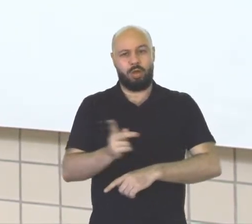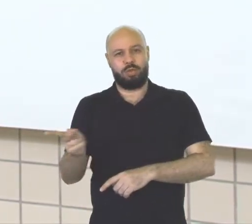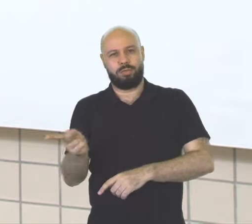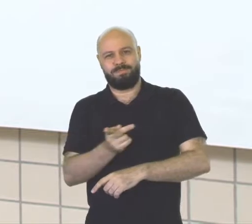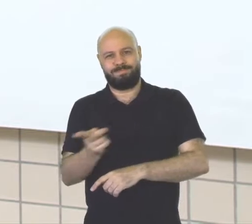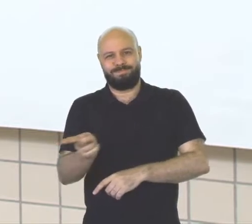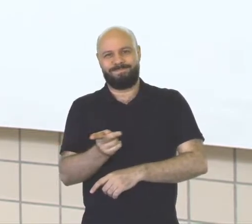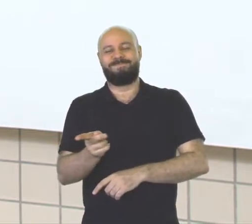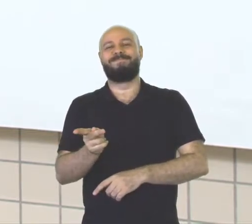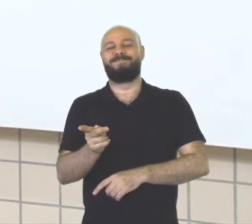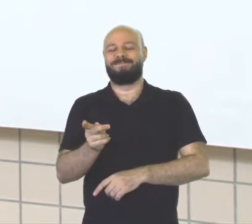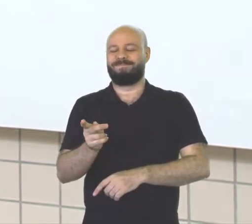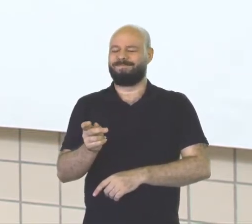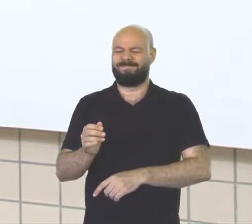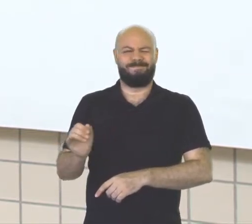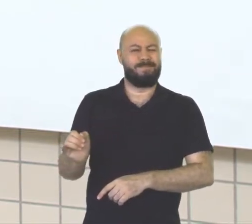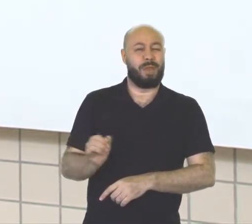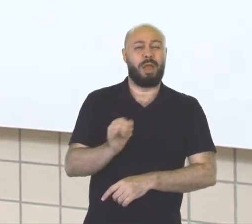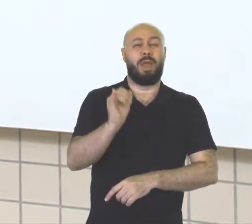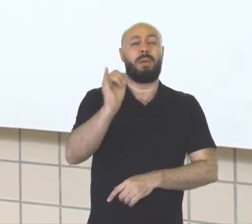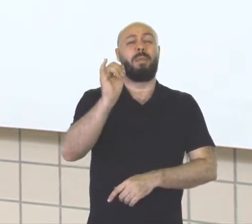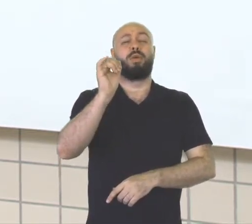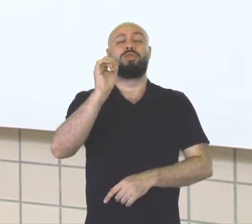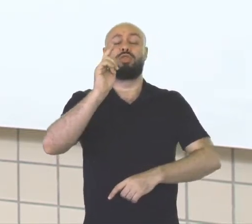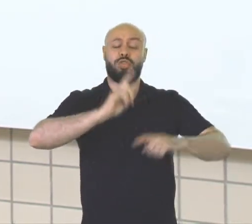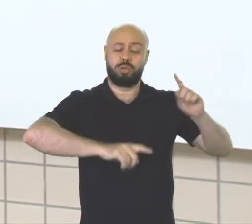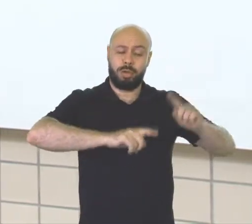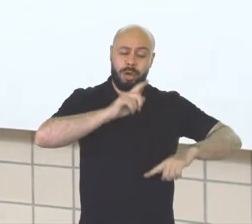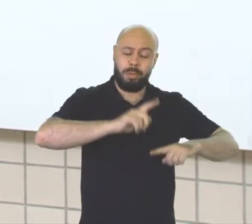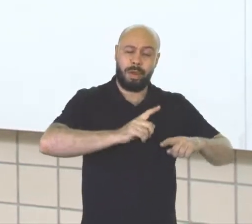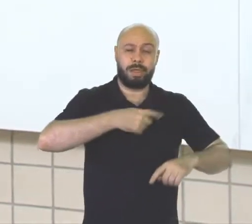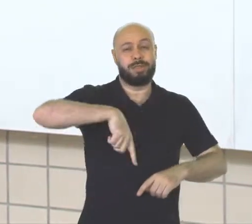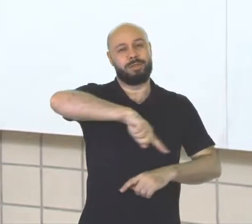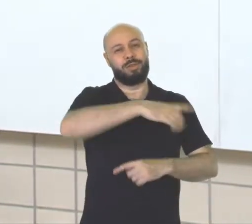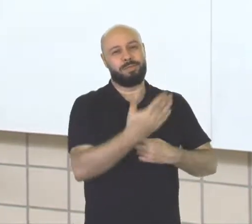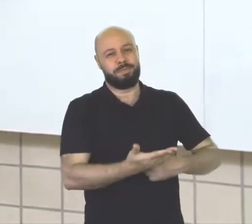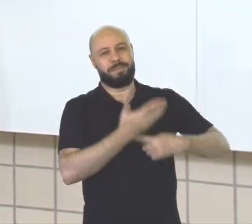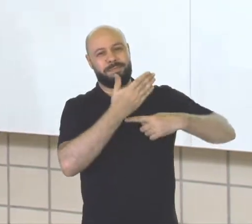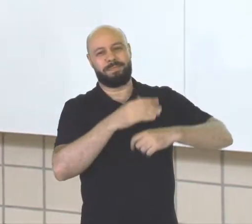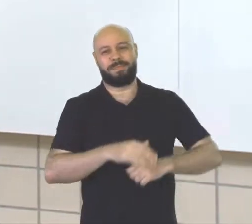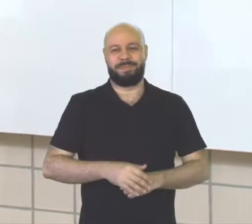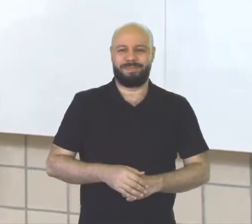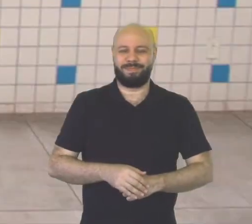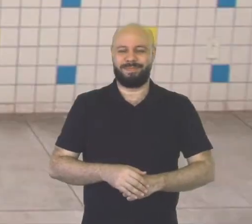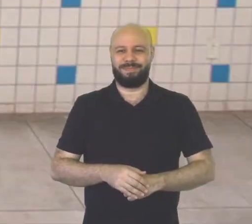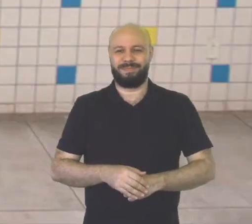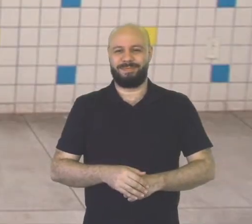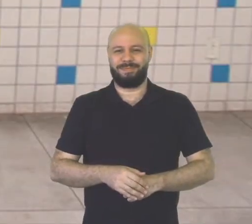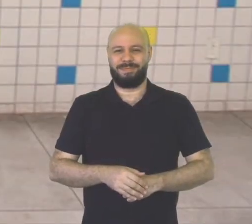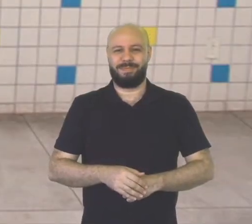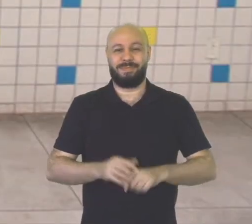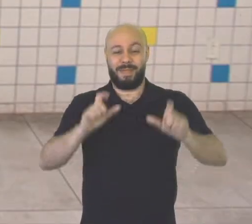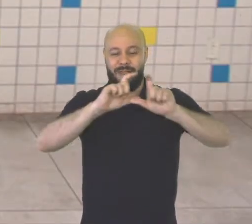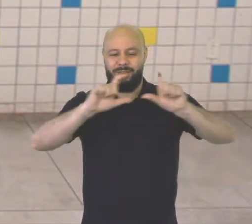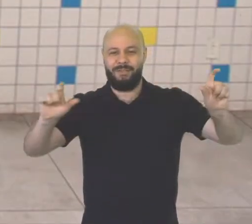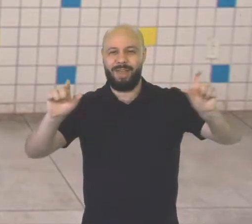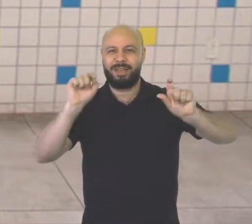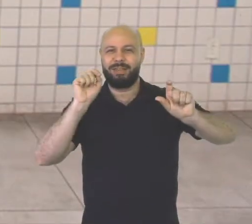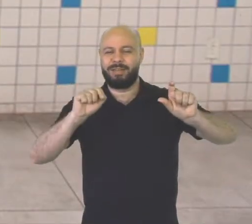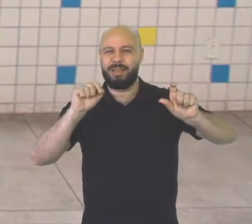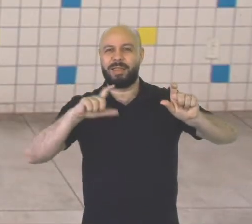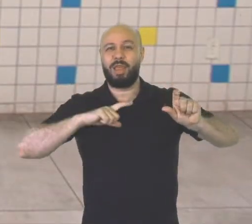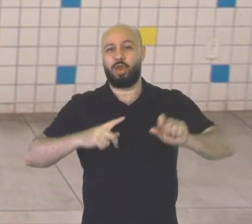né, importantes ferramentas para nós. Então aí, nesse caso, nós temos